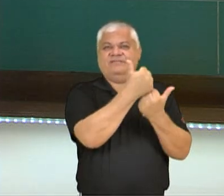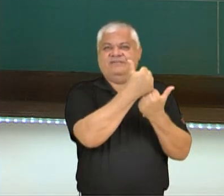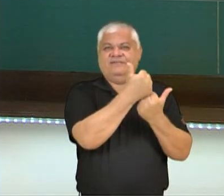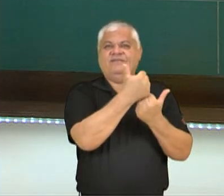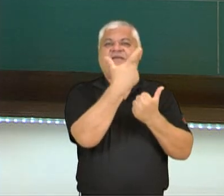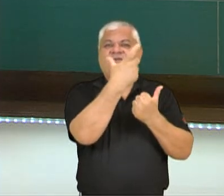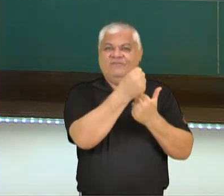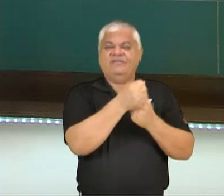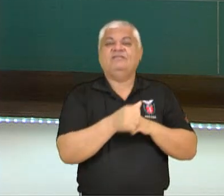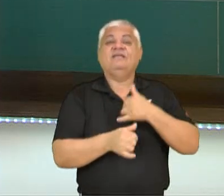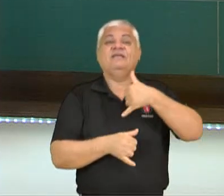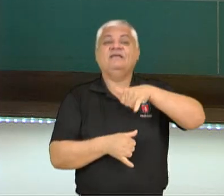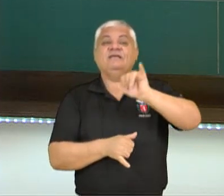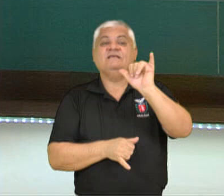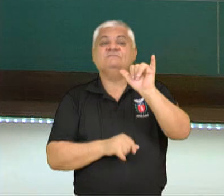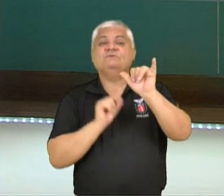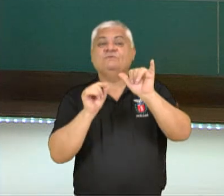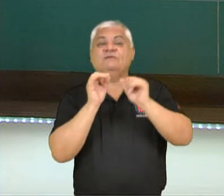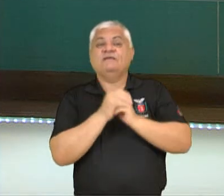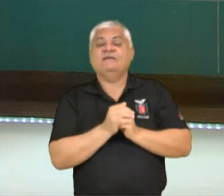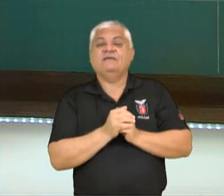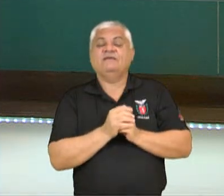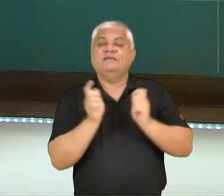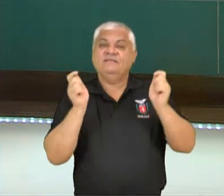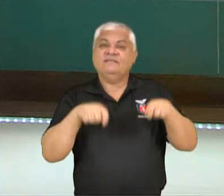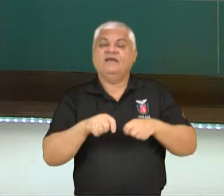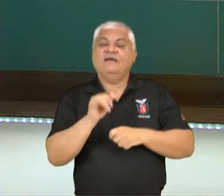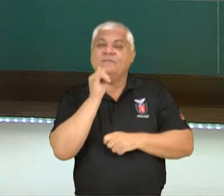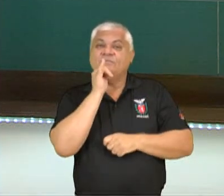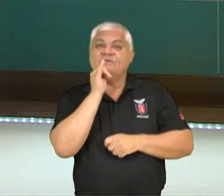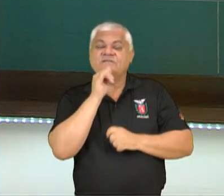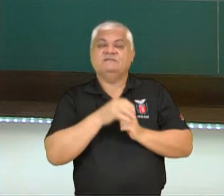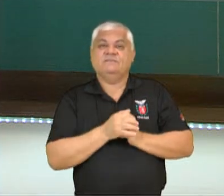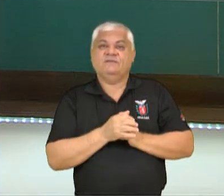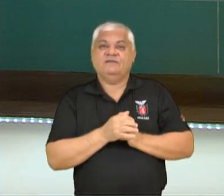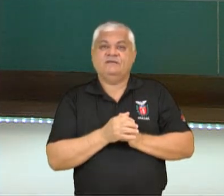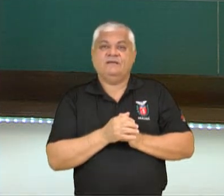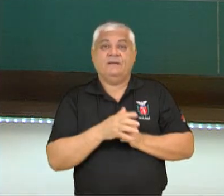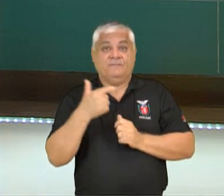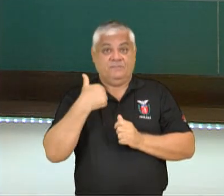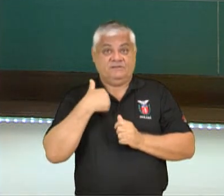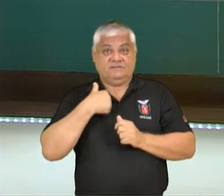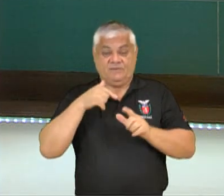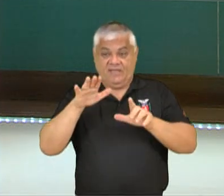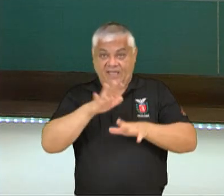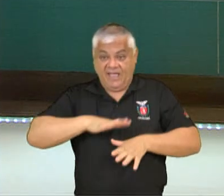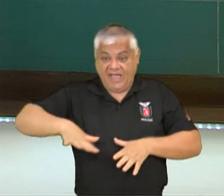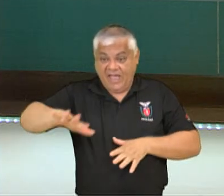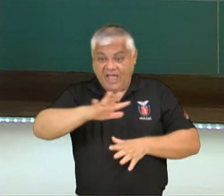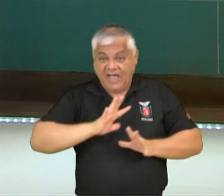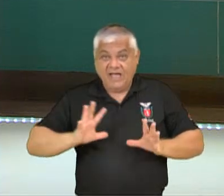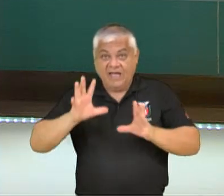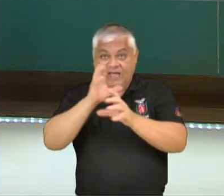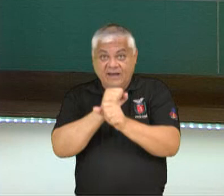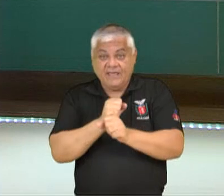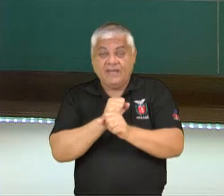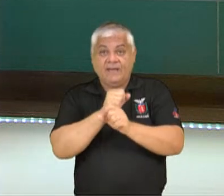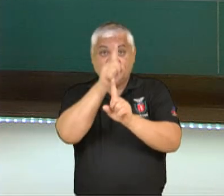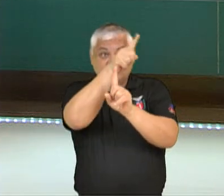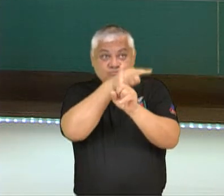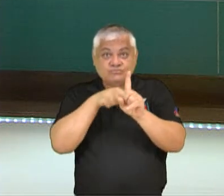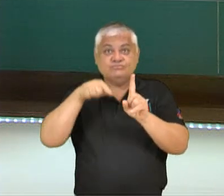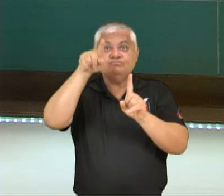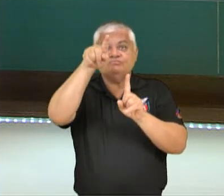o y. E nesse caso, para que a minha área seja máxima, eu